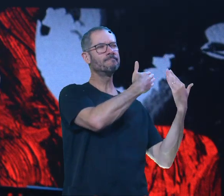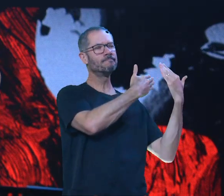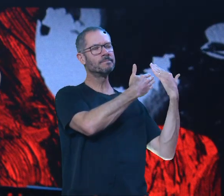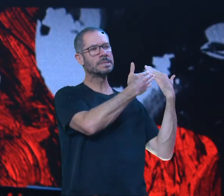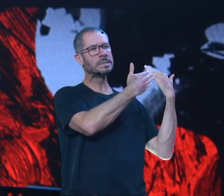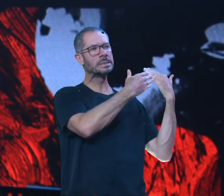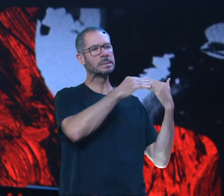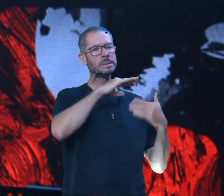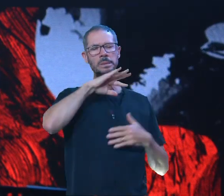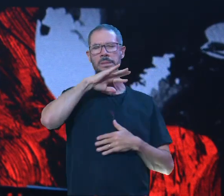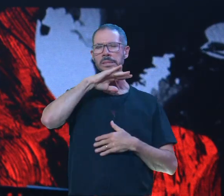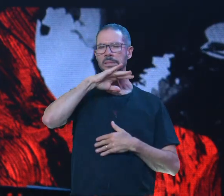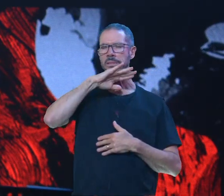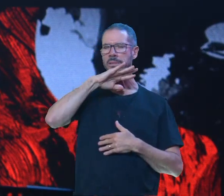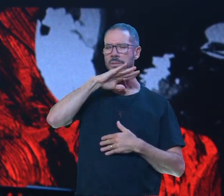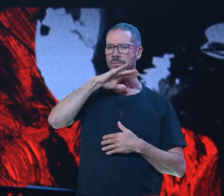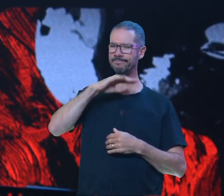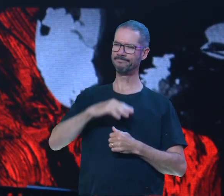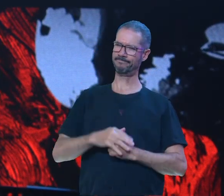dá ruim.